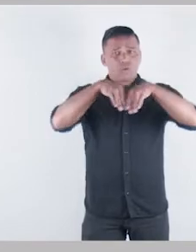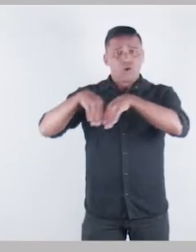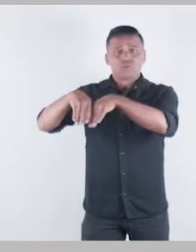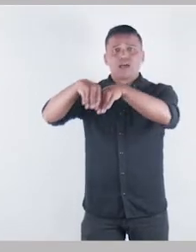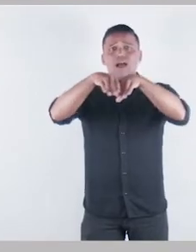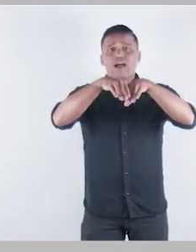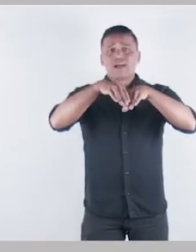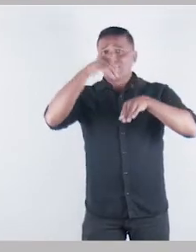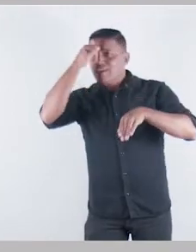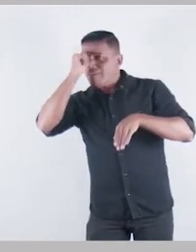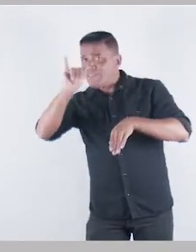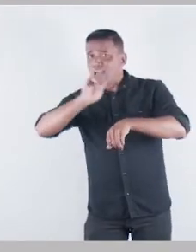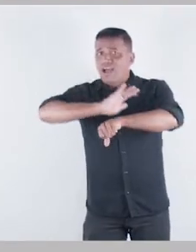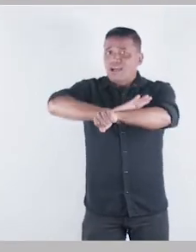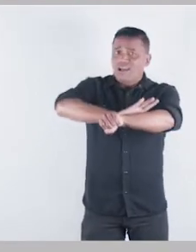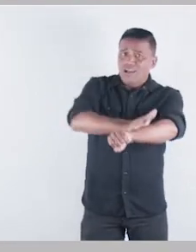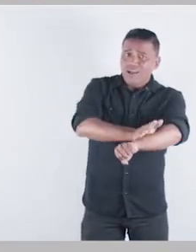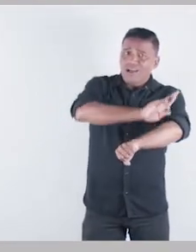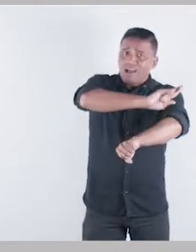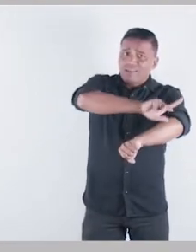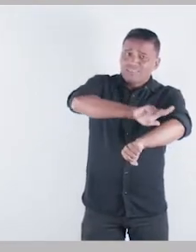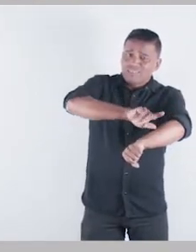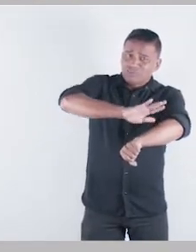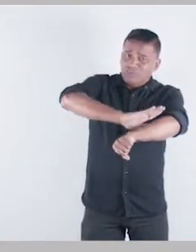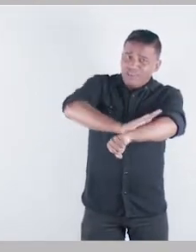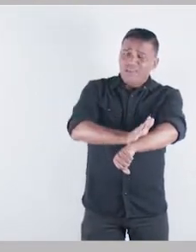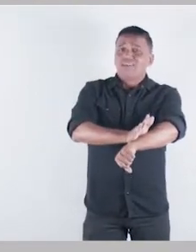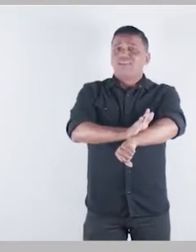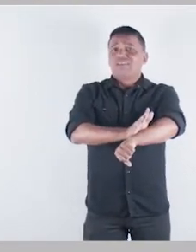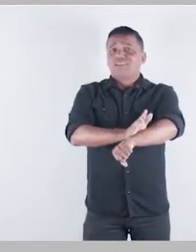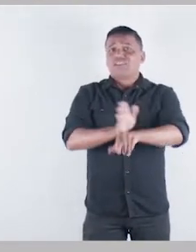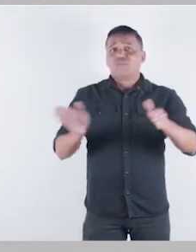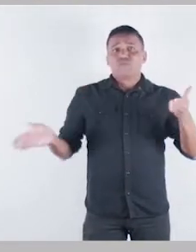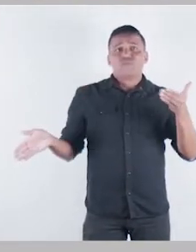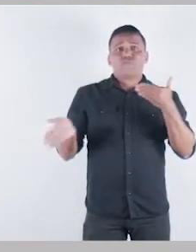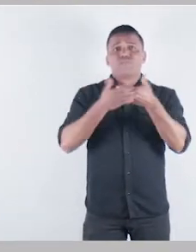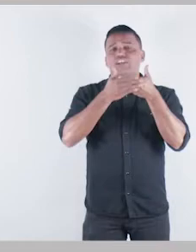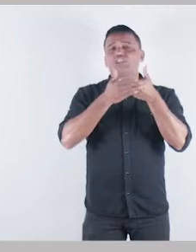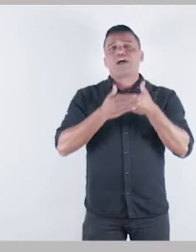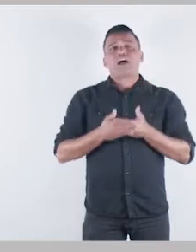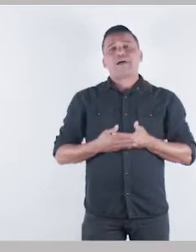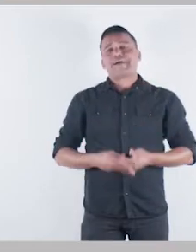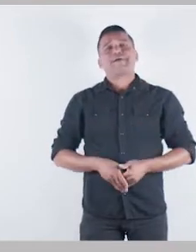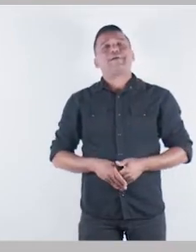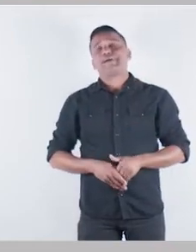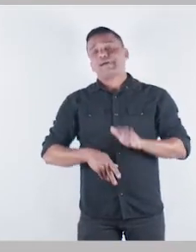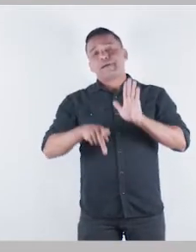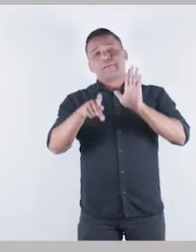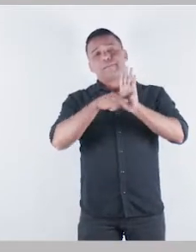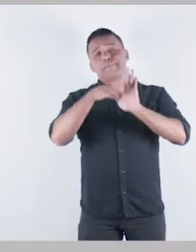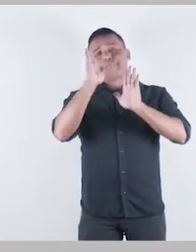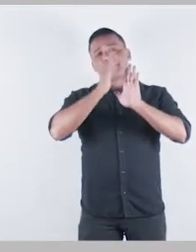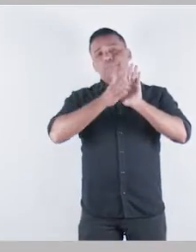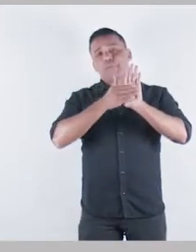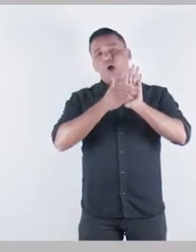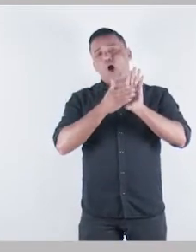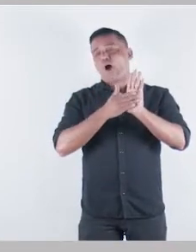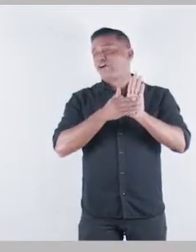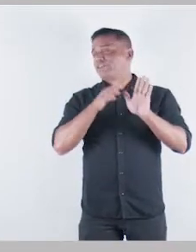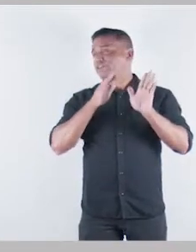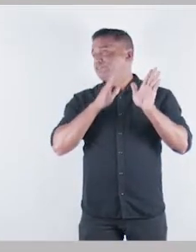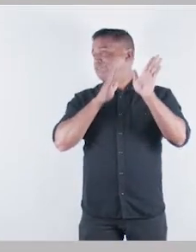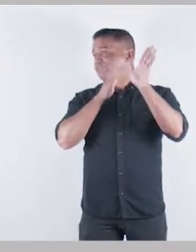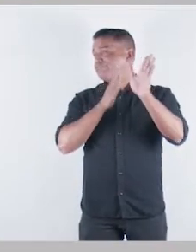pode fazer. Não é só fechar e seguir o programa, que é o programa político-pedagógico, o